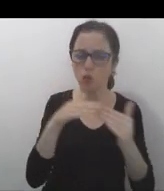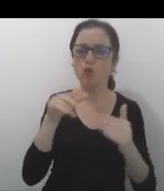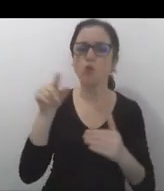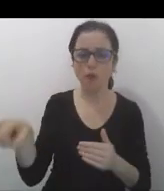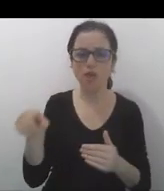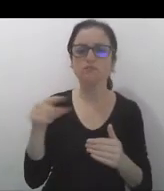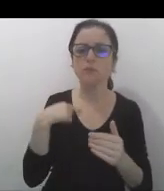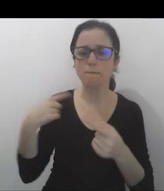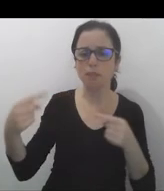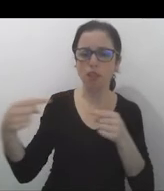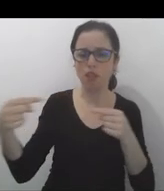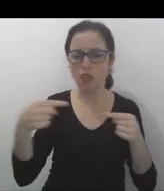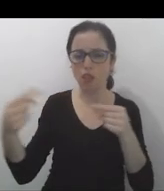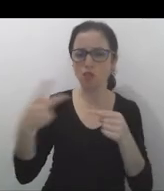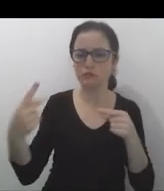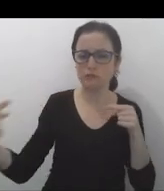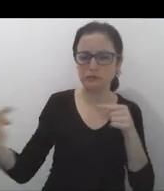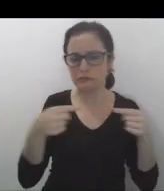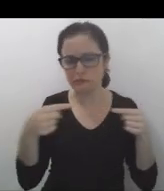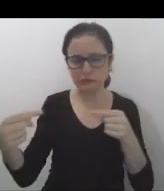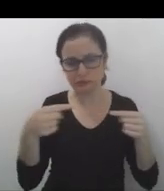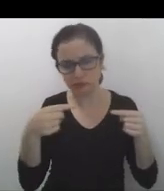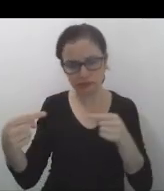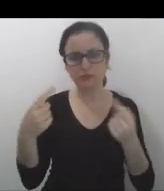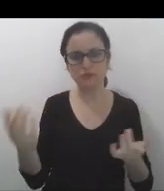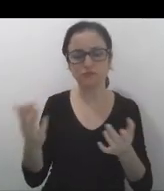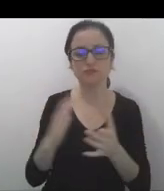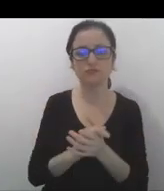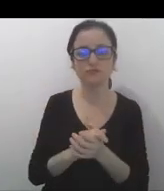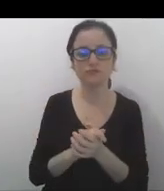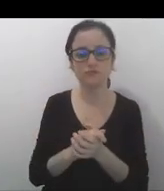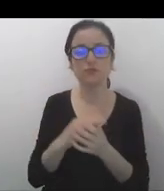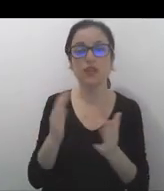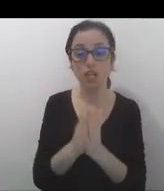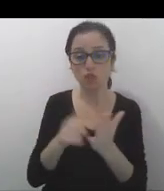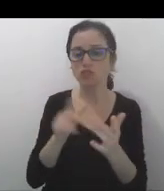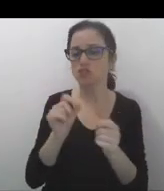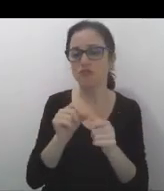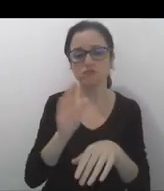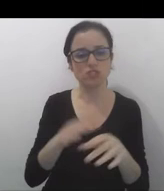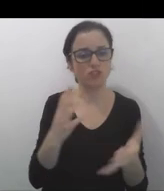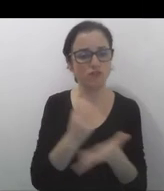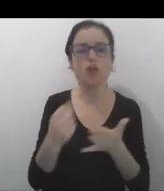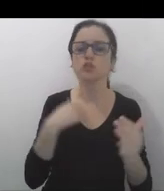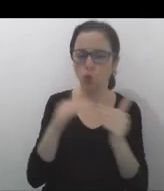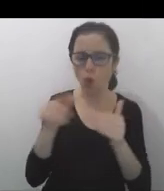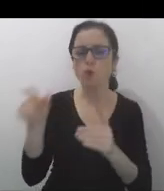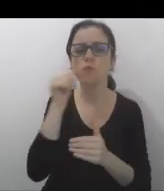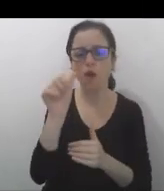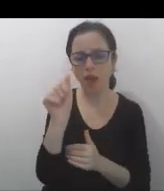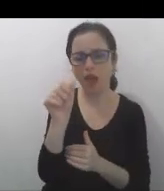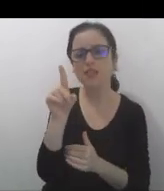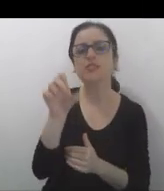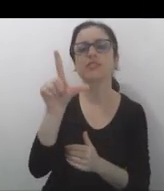depois concordo com ela, né? Em seguida, e esses debates que a gente tem e que o livro já está feito,